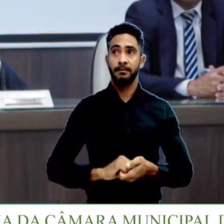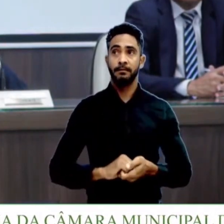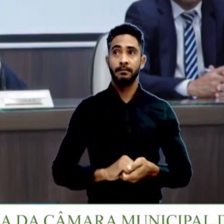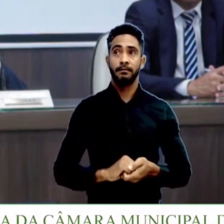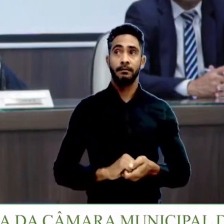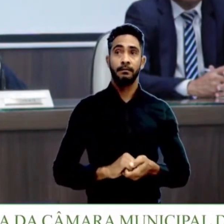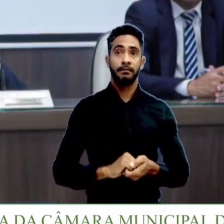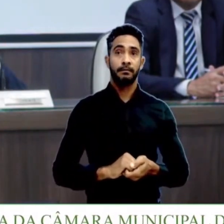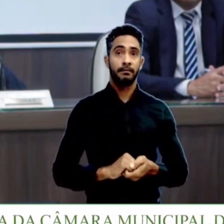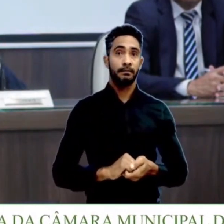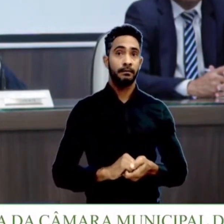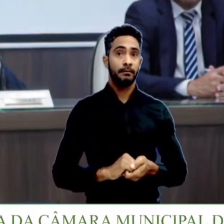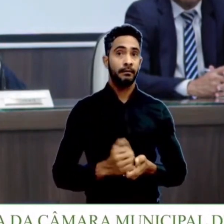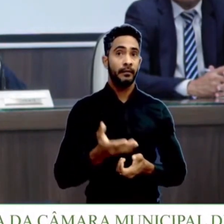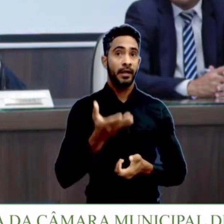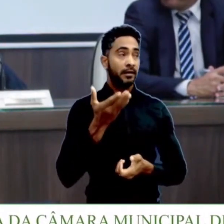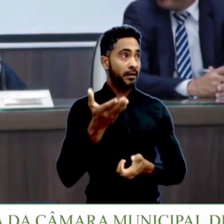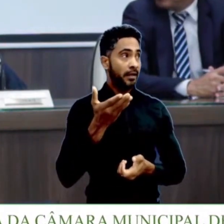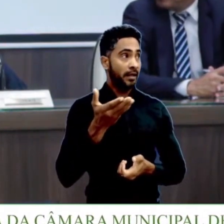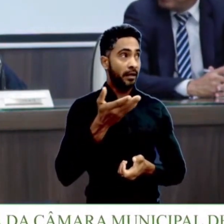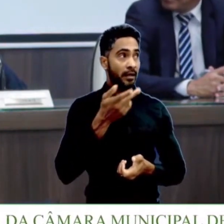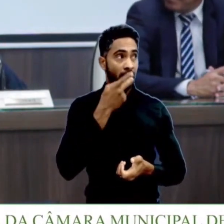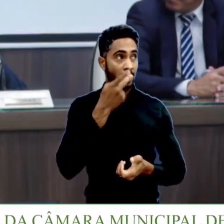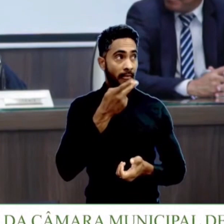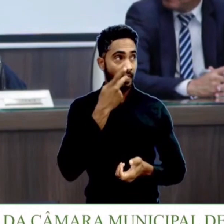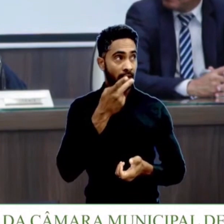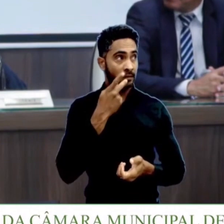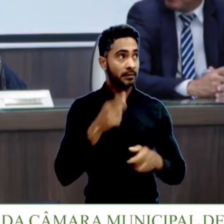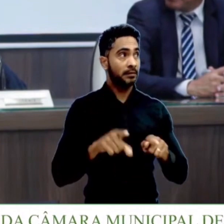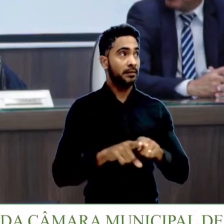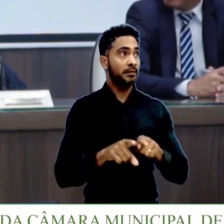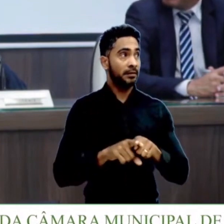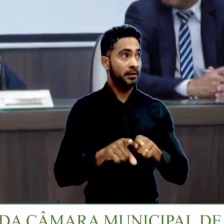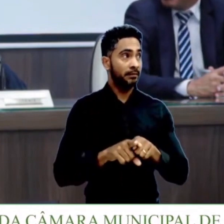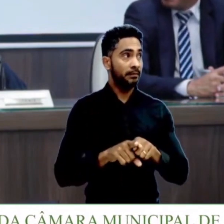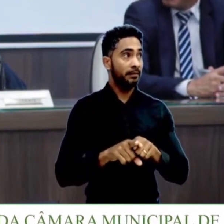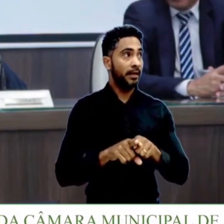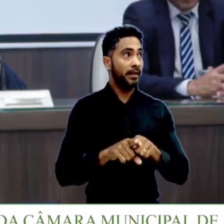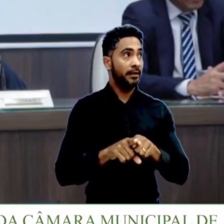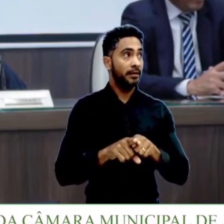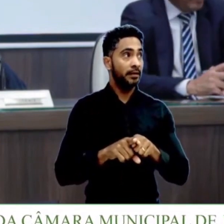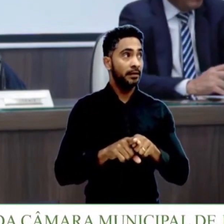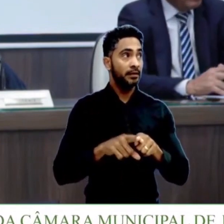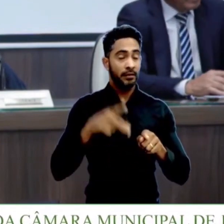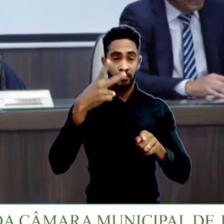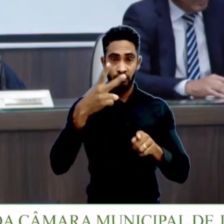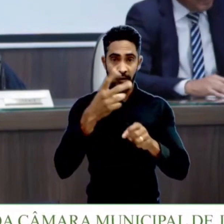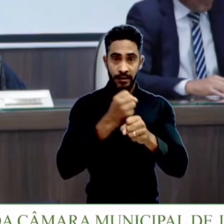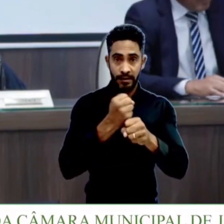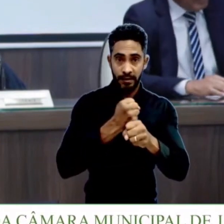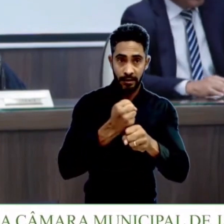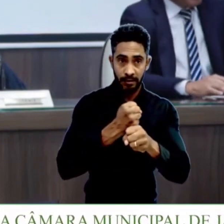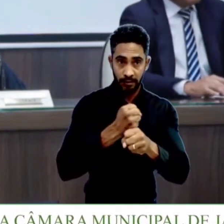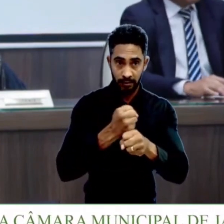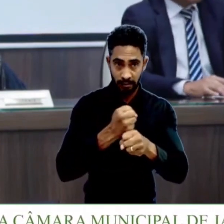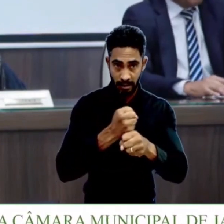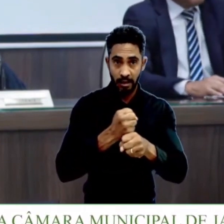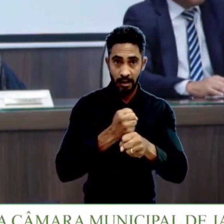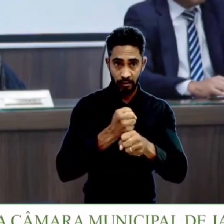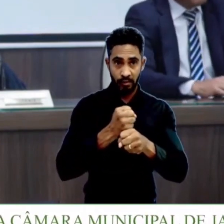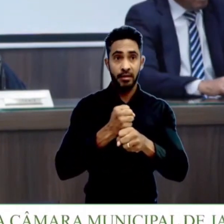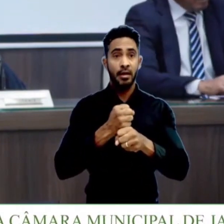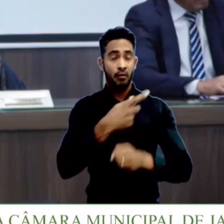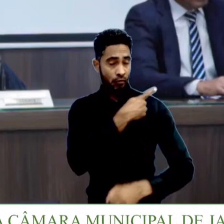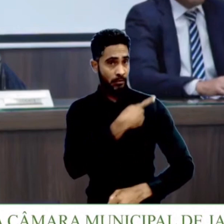Eu queria quebrar o protocolo aqui e dedicar esses próximos 2 anos à frente dessa